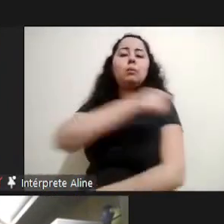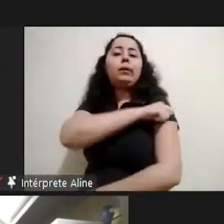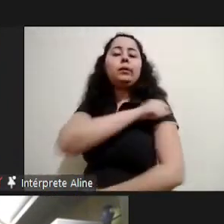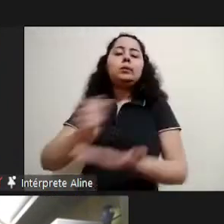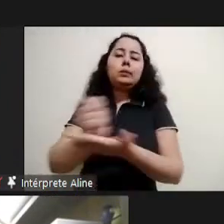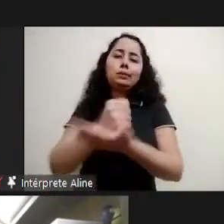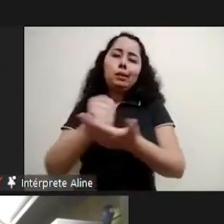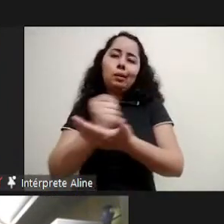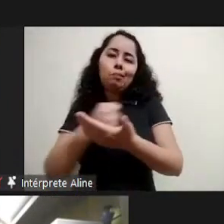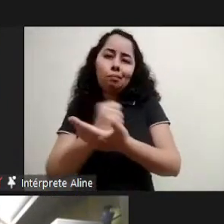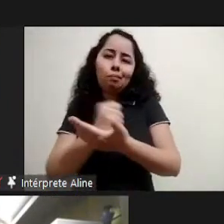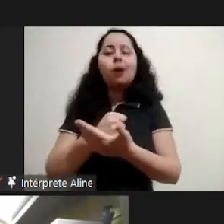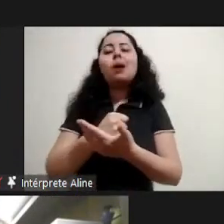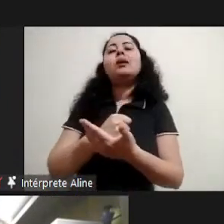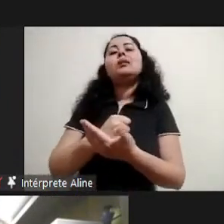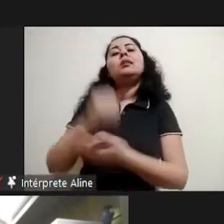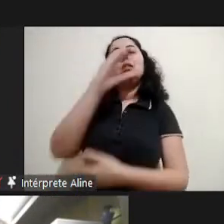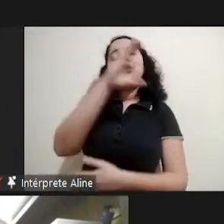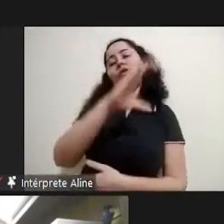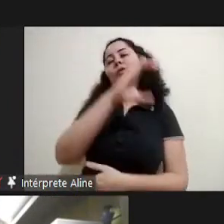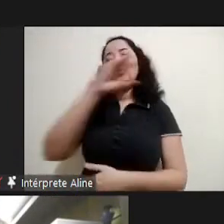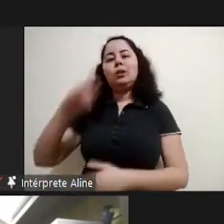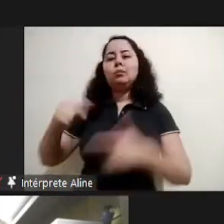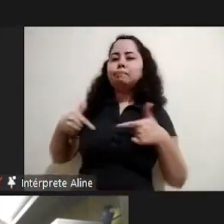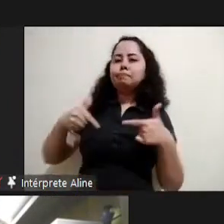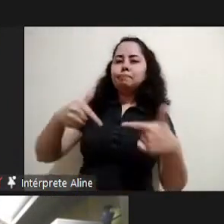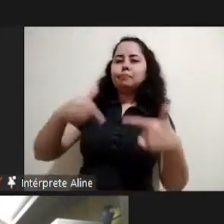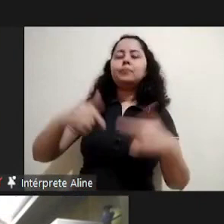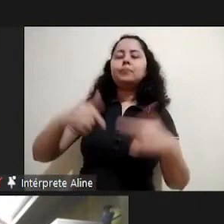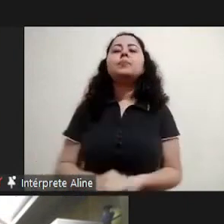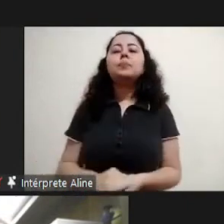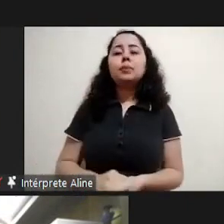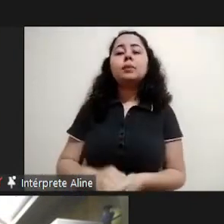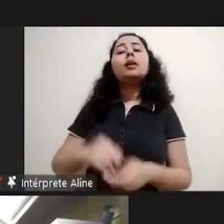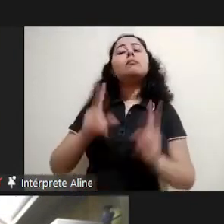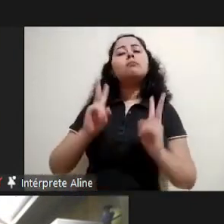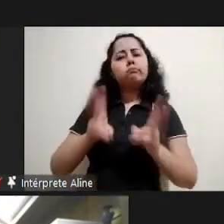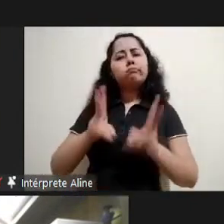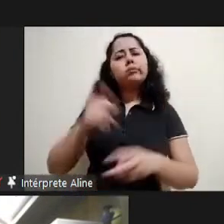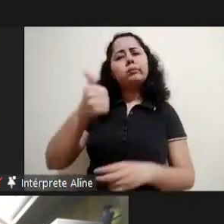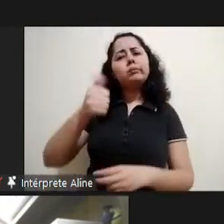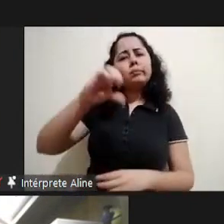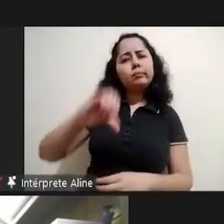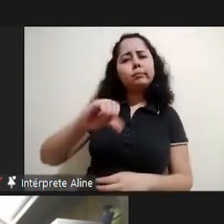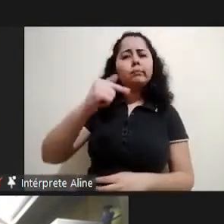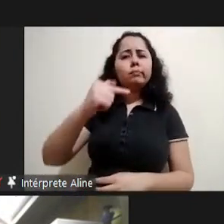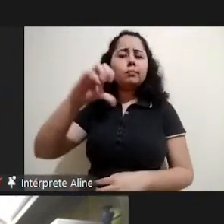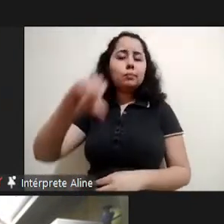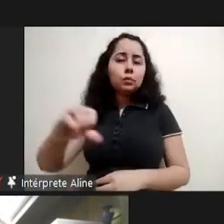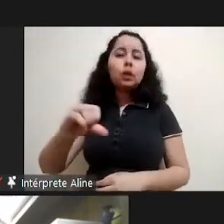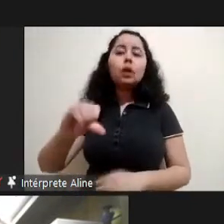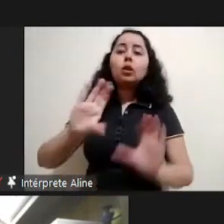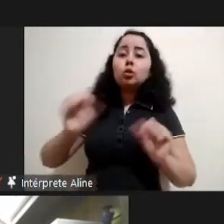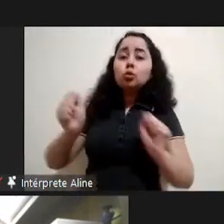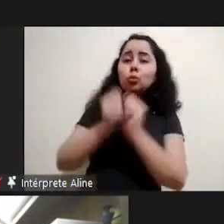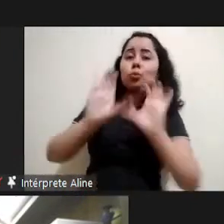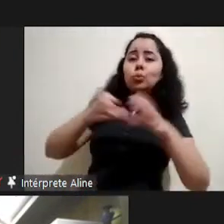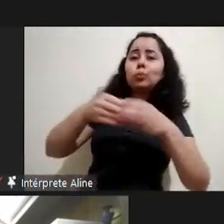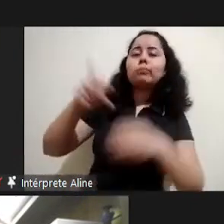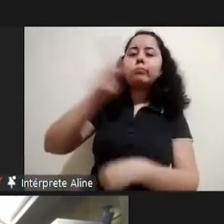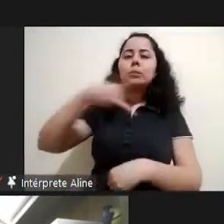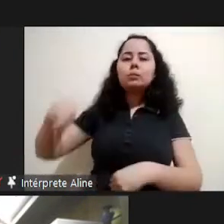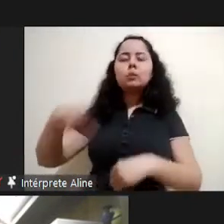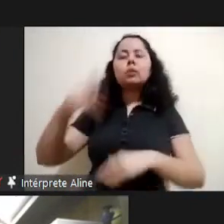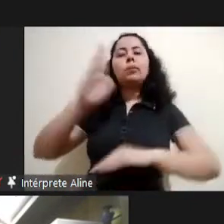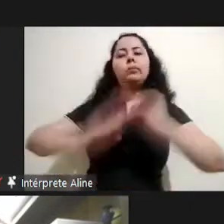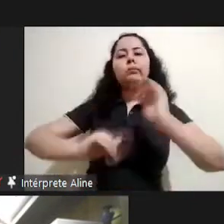momentos, seu coordenador. Ainda em 79, compõe um grupo de professores e profissionais de análises clínicas, uma